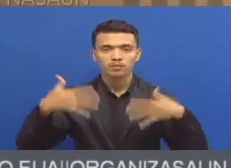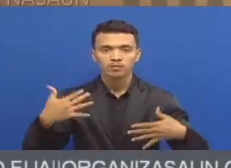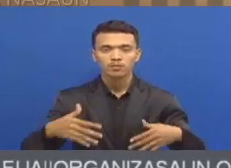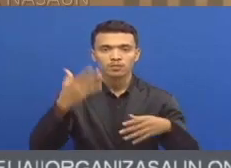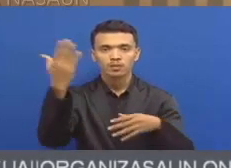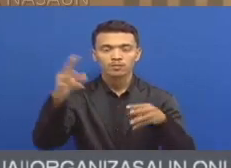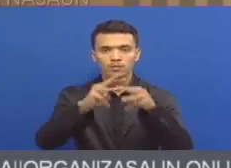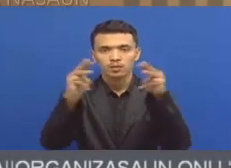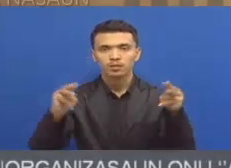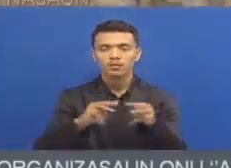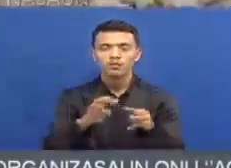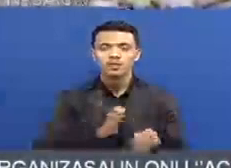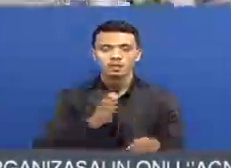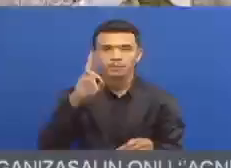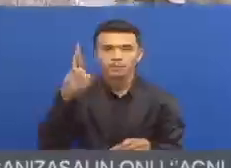Hermera.